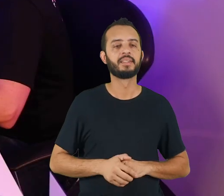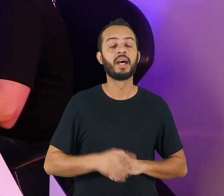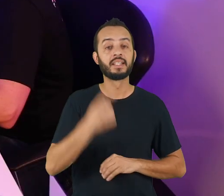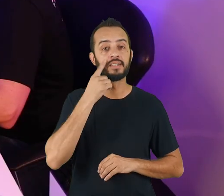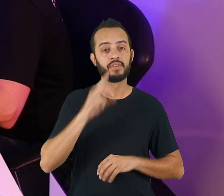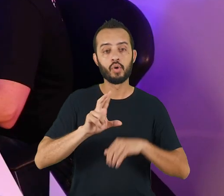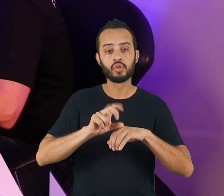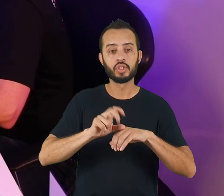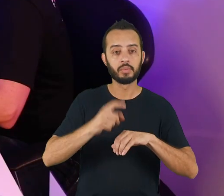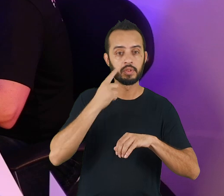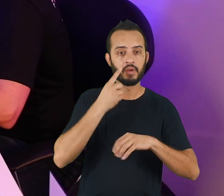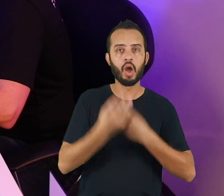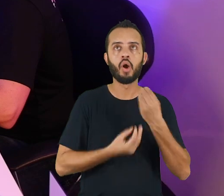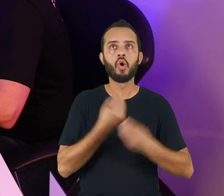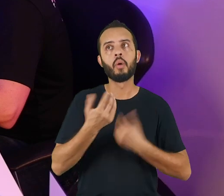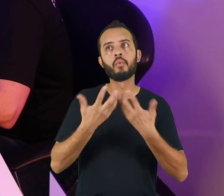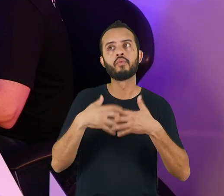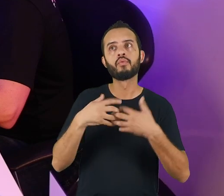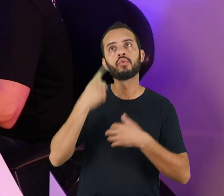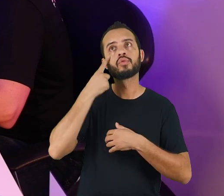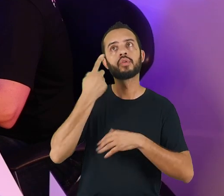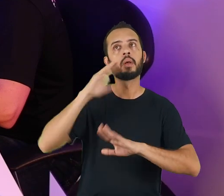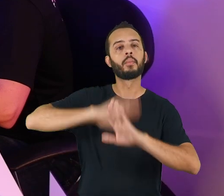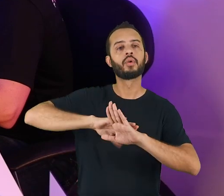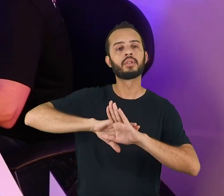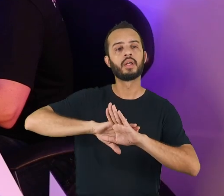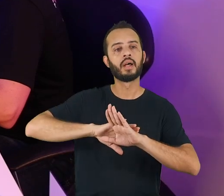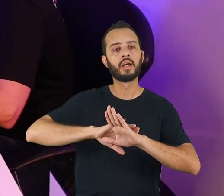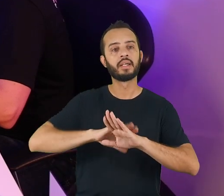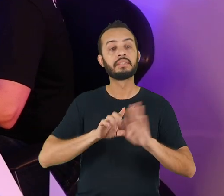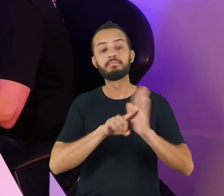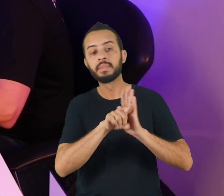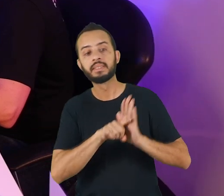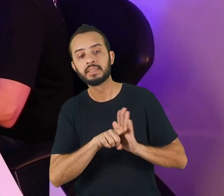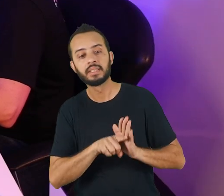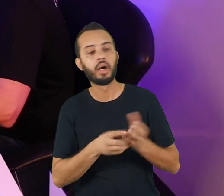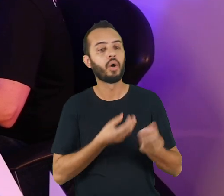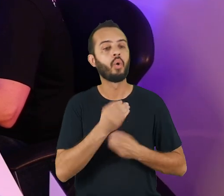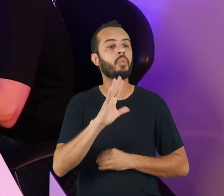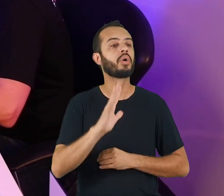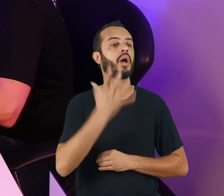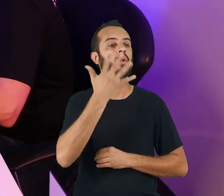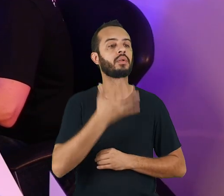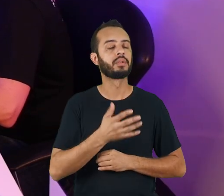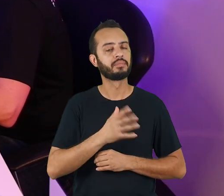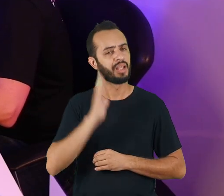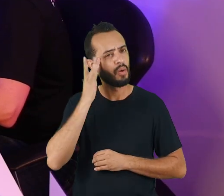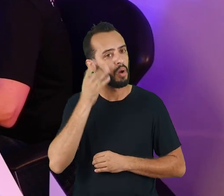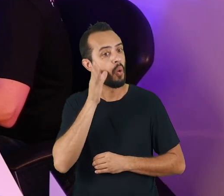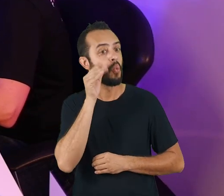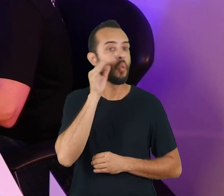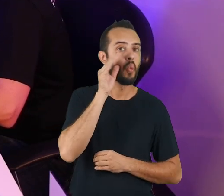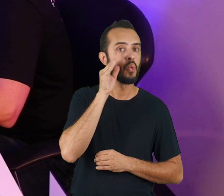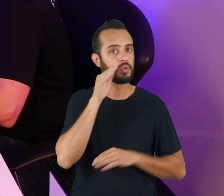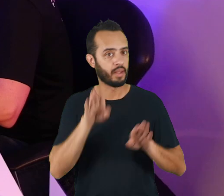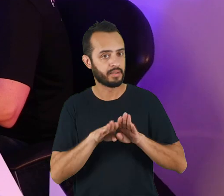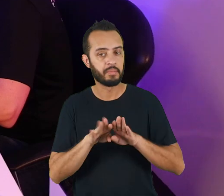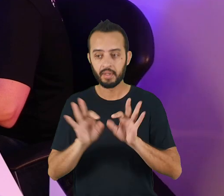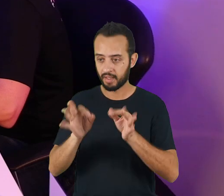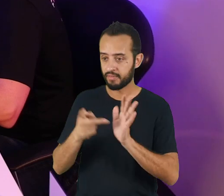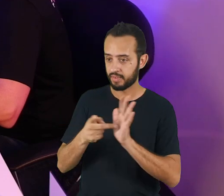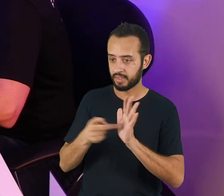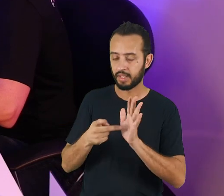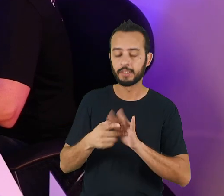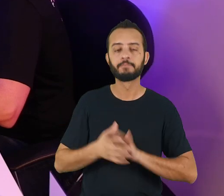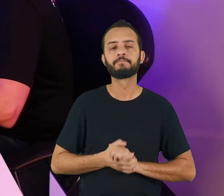o chá de GPT Você fala Nossa como será que isso funciona por trás e buscar o que acontece acho que também gera curiosidade né